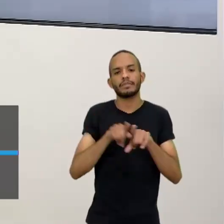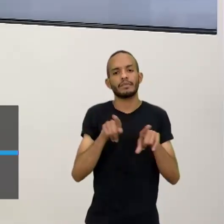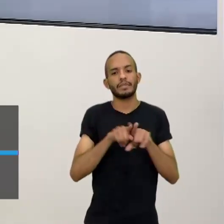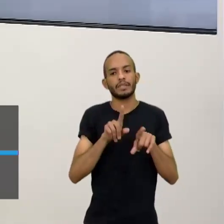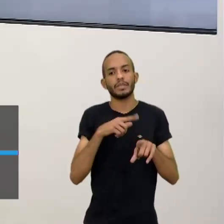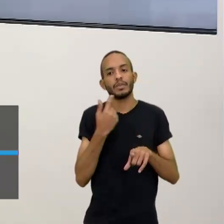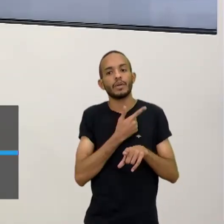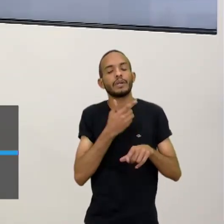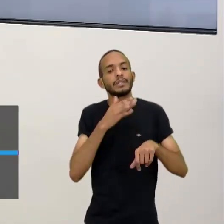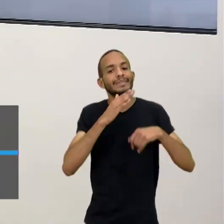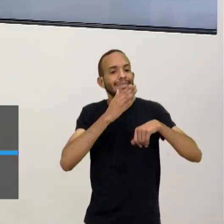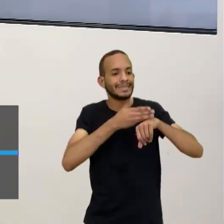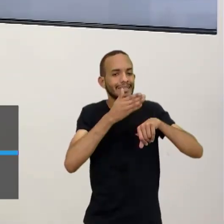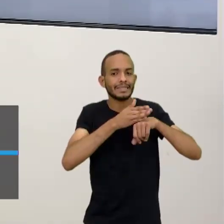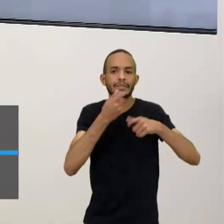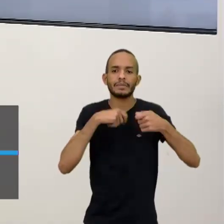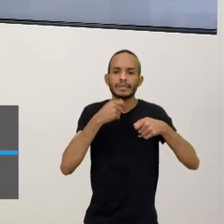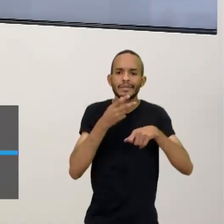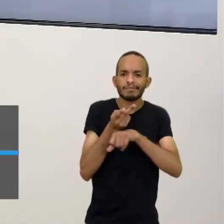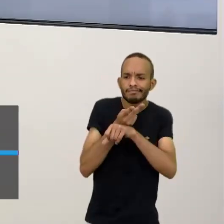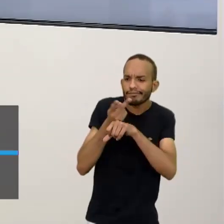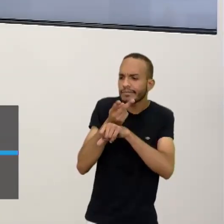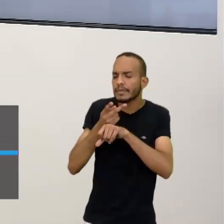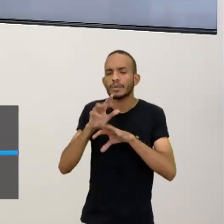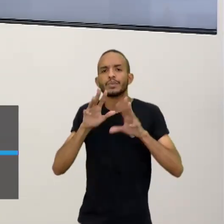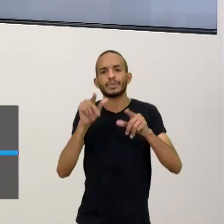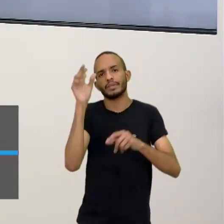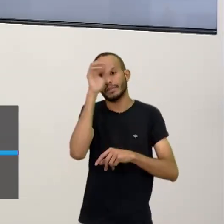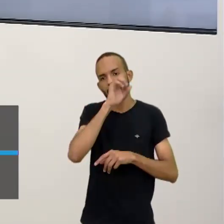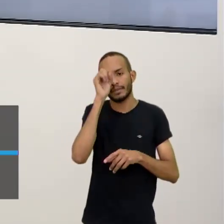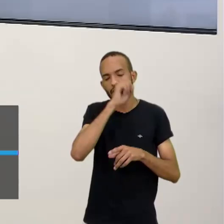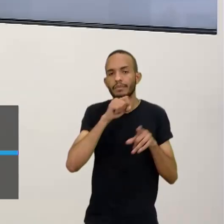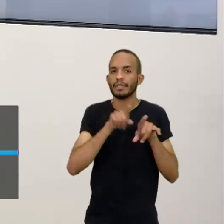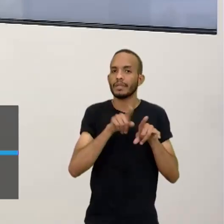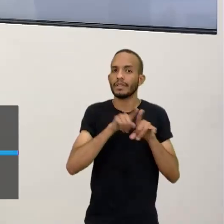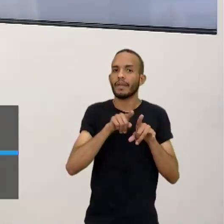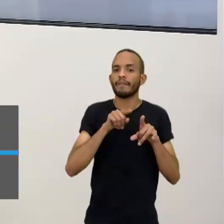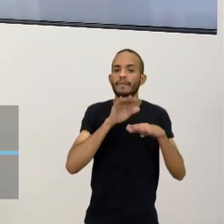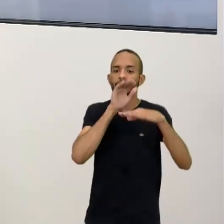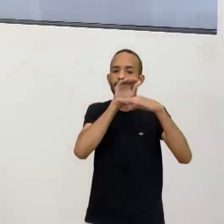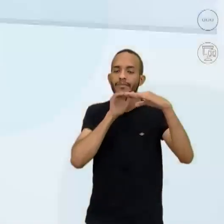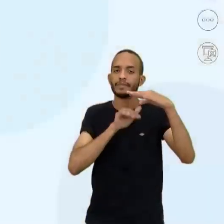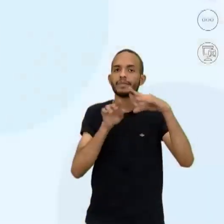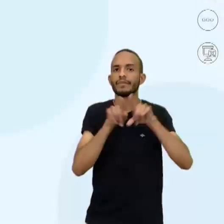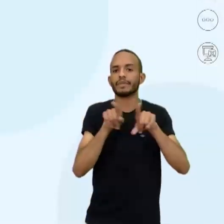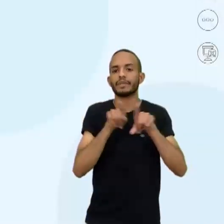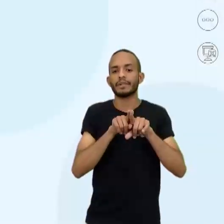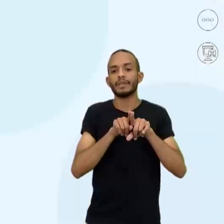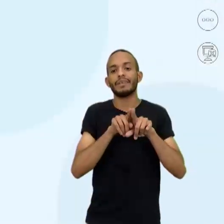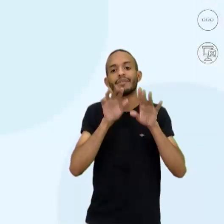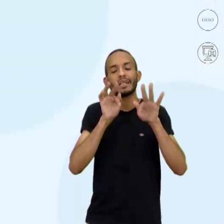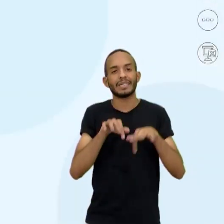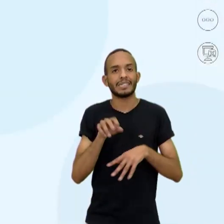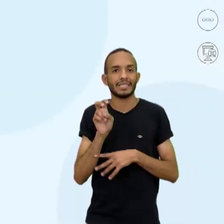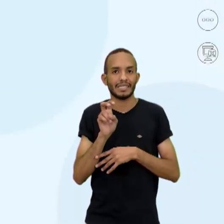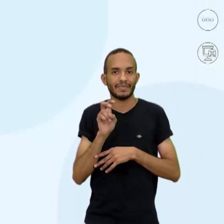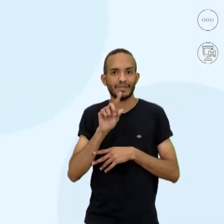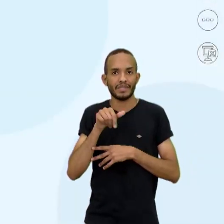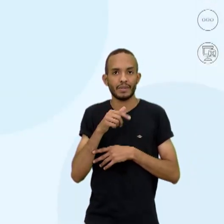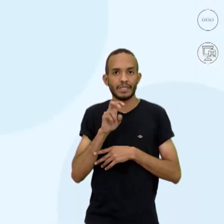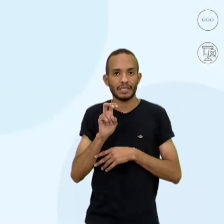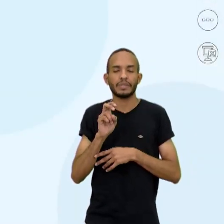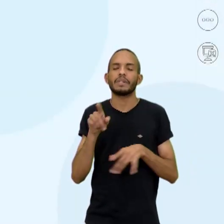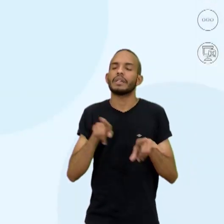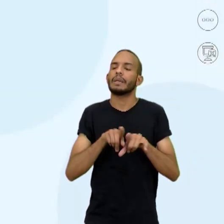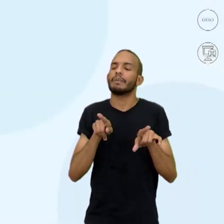gente está fazendo exercício, a gente tem que explorar tudo que a gente aprendeu aí das frações. E aí eu percebi, ó, que como termina com 5, né? Dá para